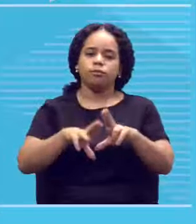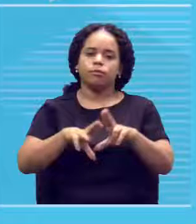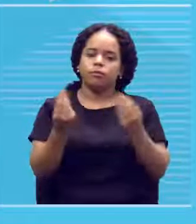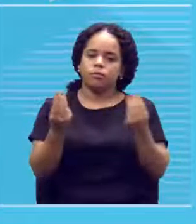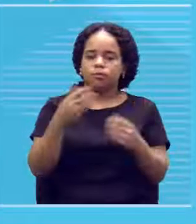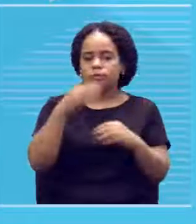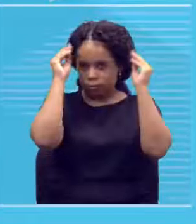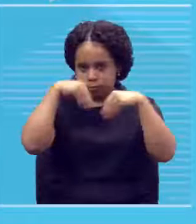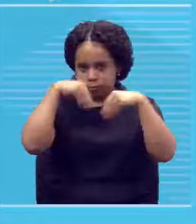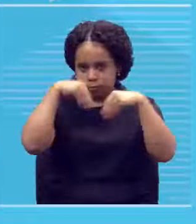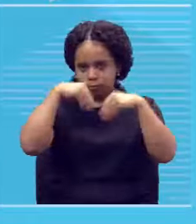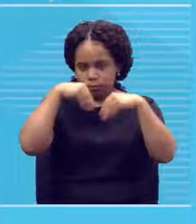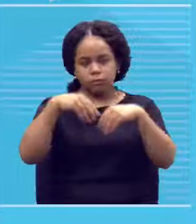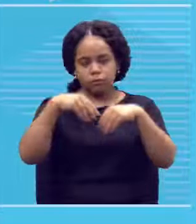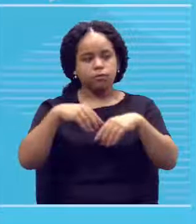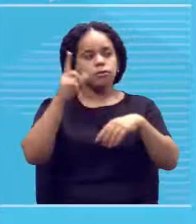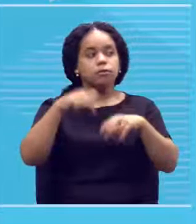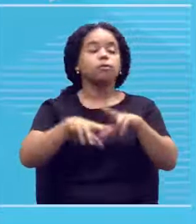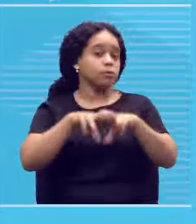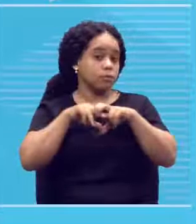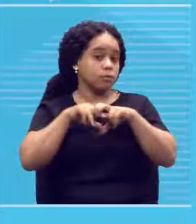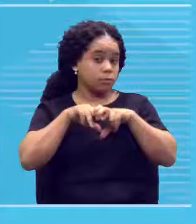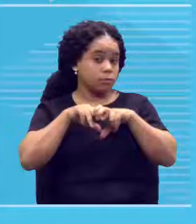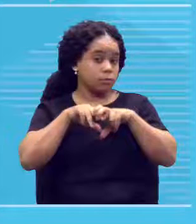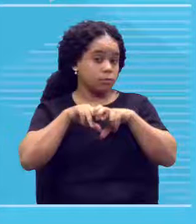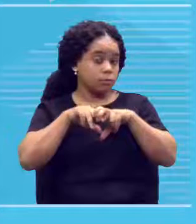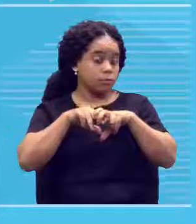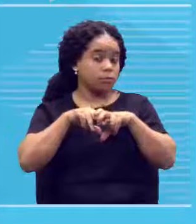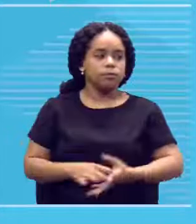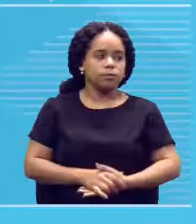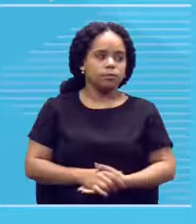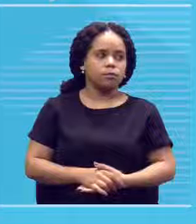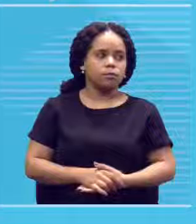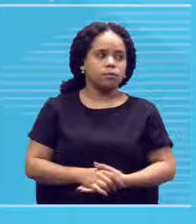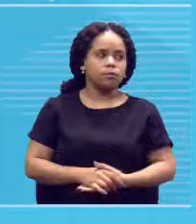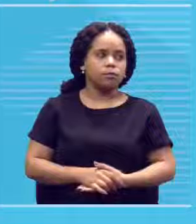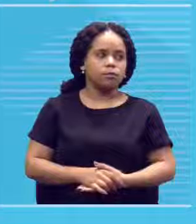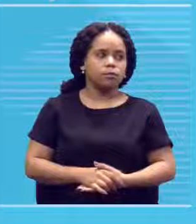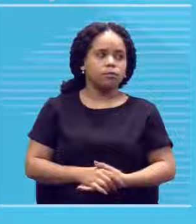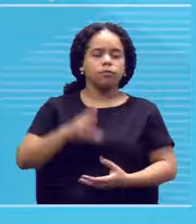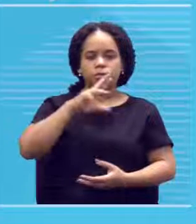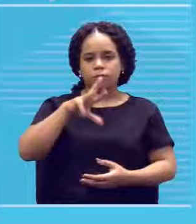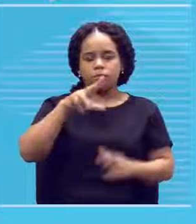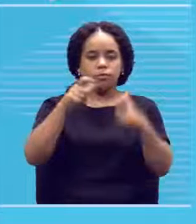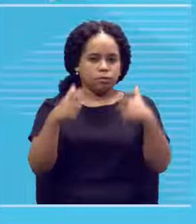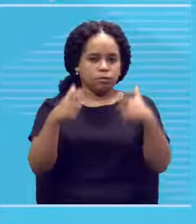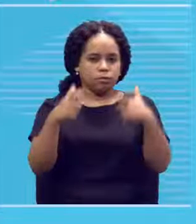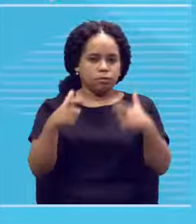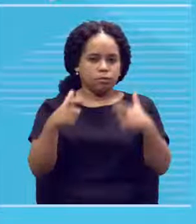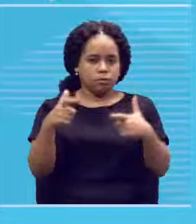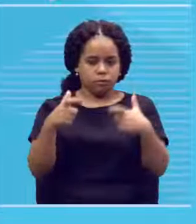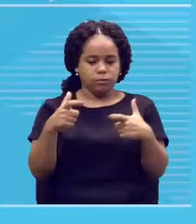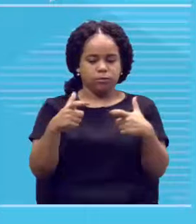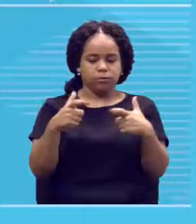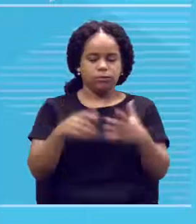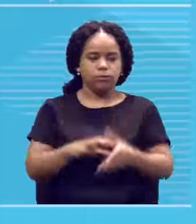número de desistências é por causa disso aqui não cabe lugar